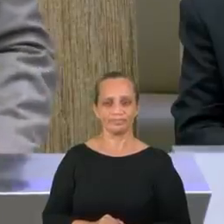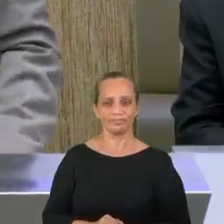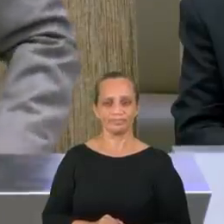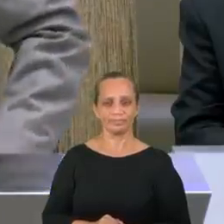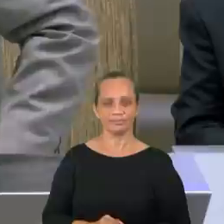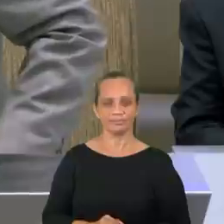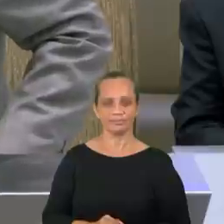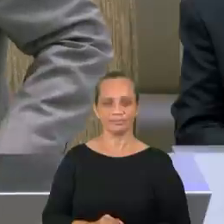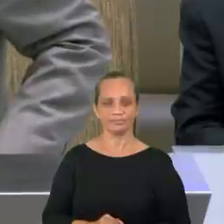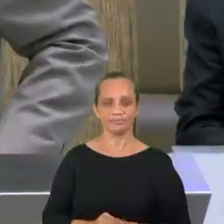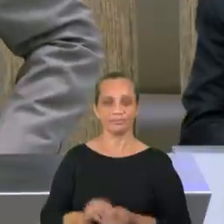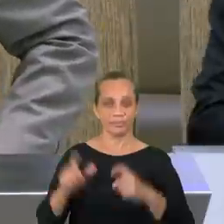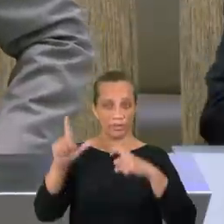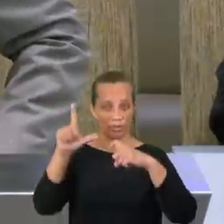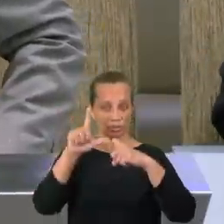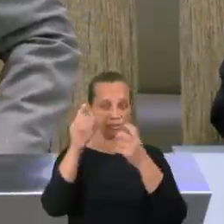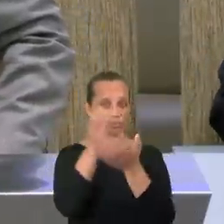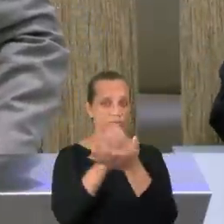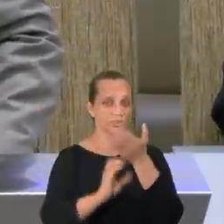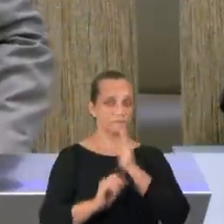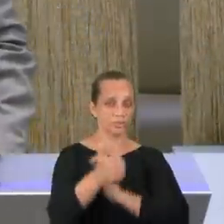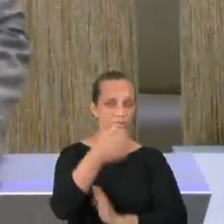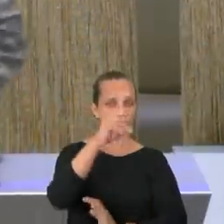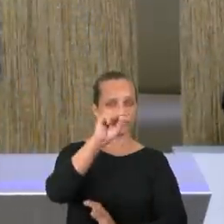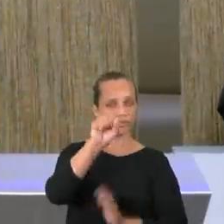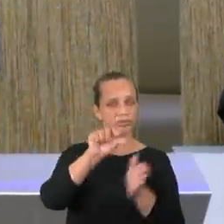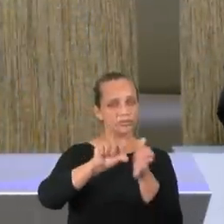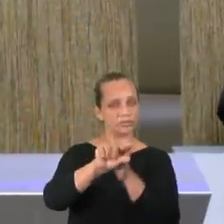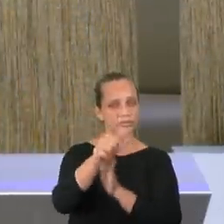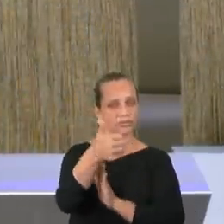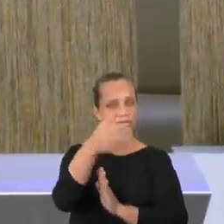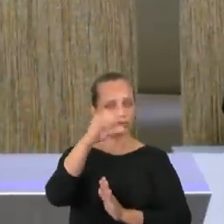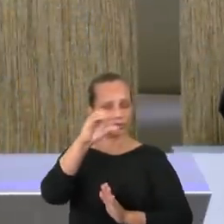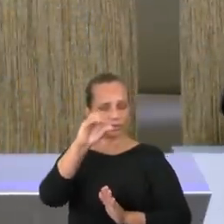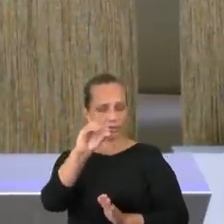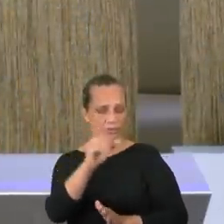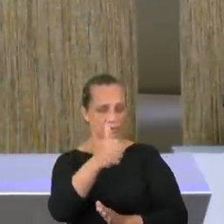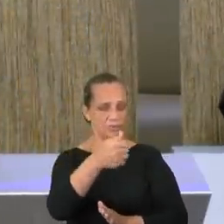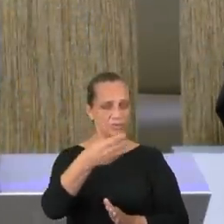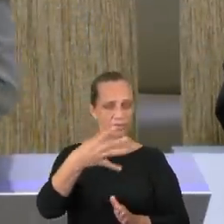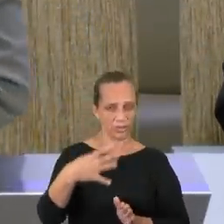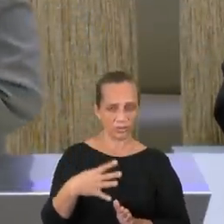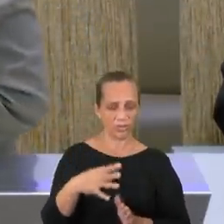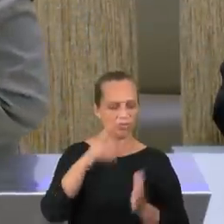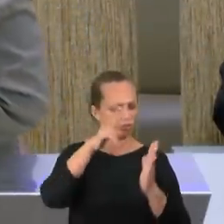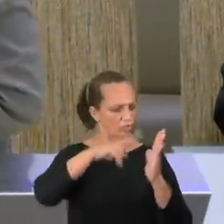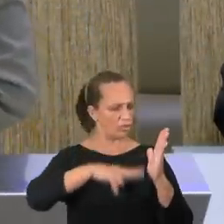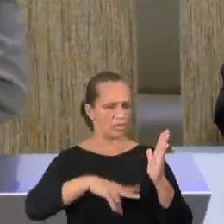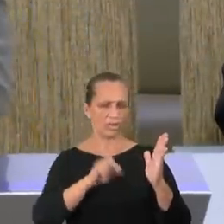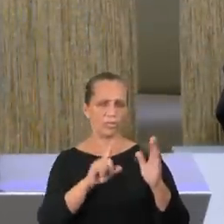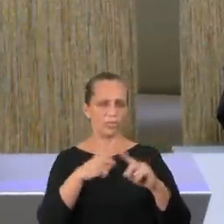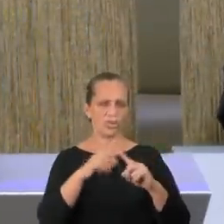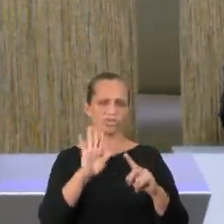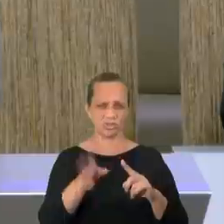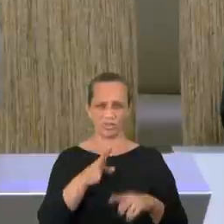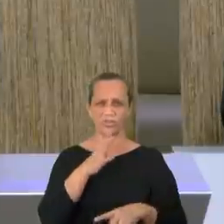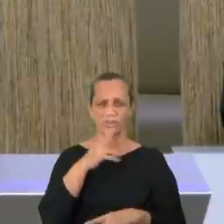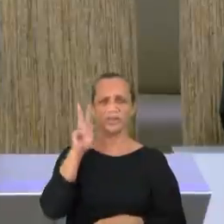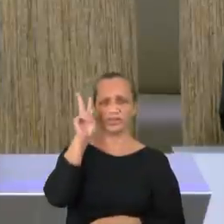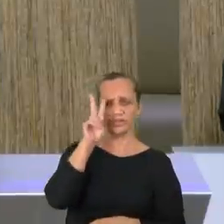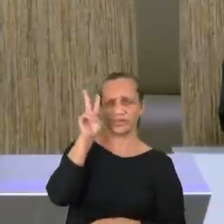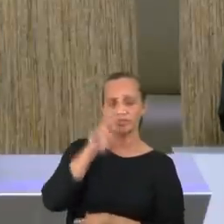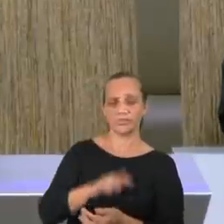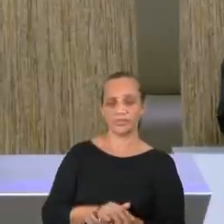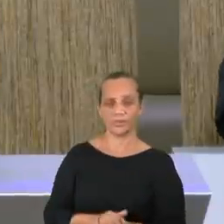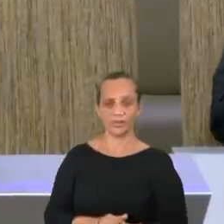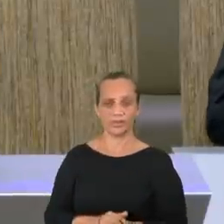Evangelho de Lucas, no capítulo 18, e o versículo 10 e 14, não vou ler porque os irmãos já conhecem bem essa história.